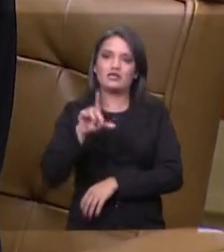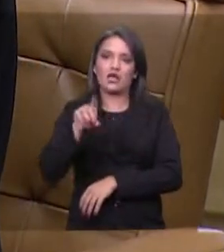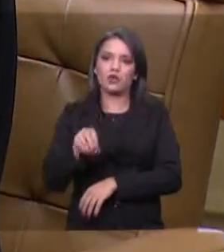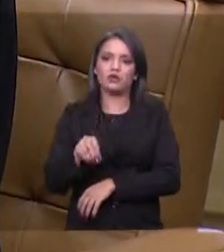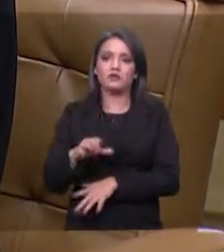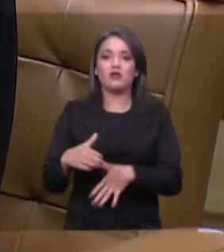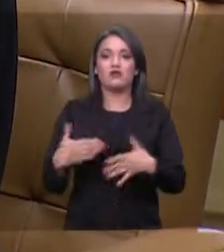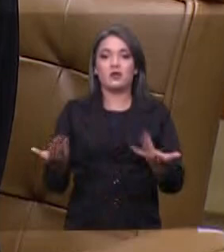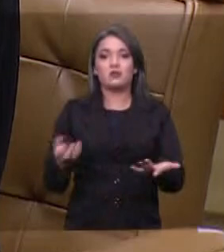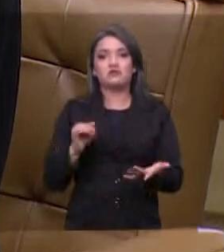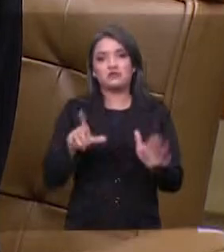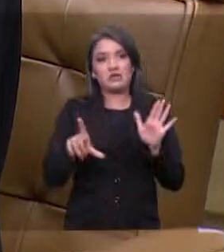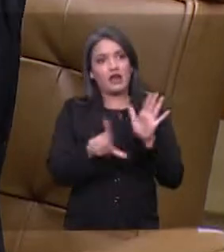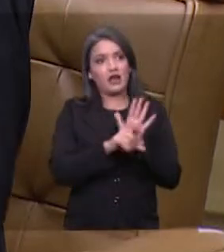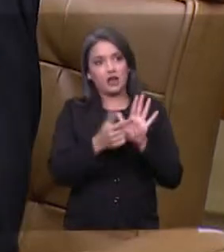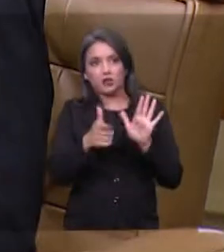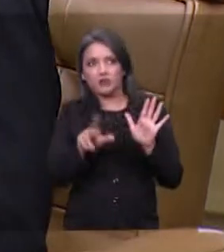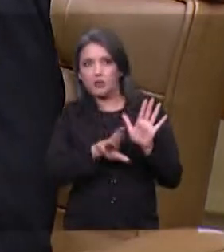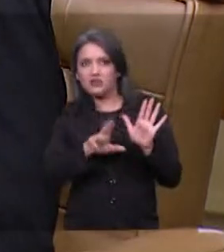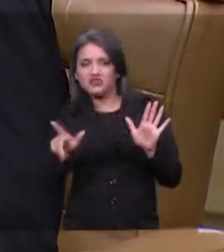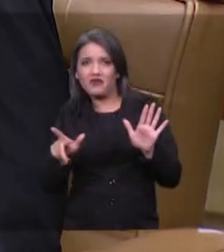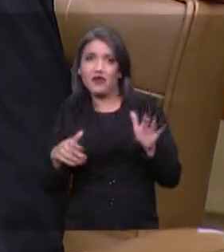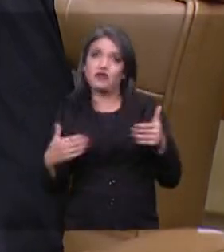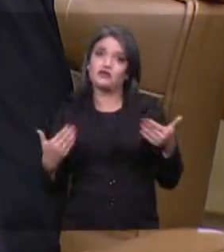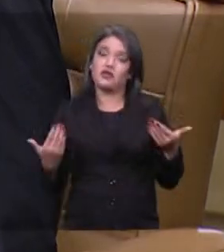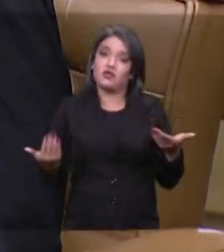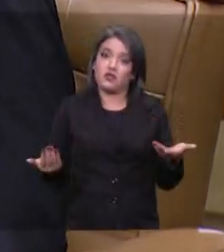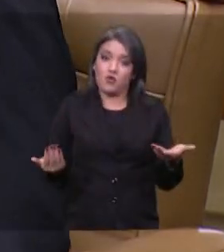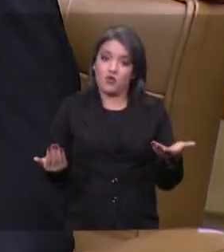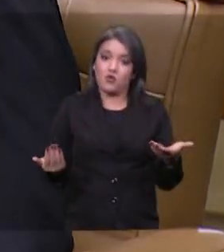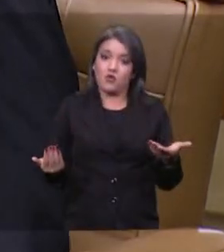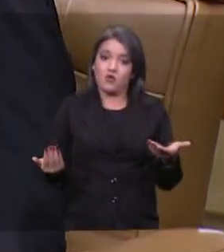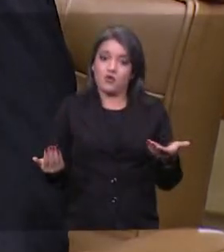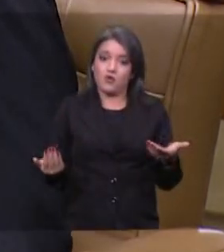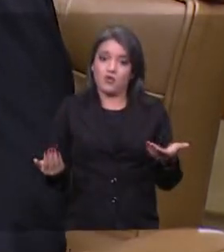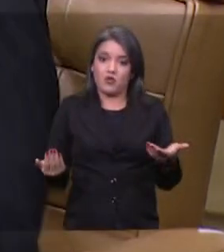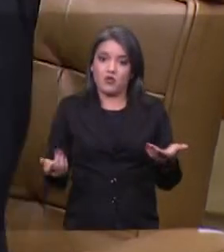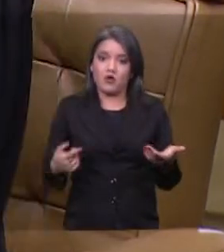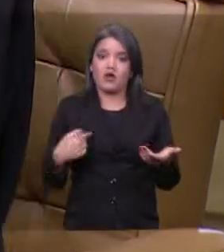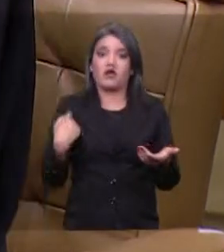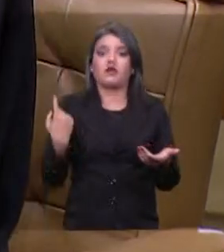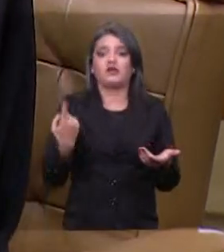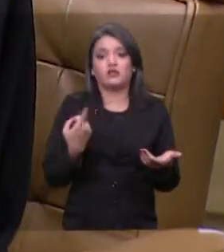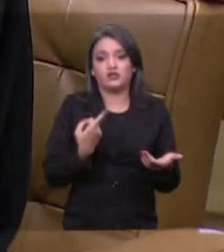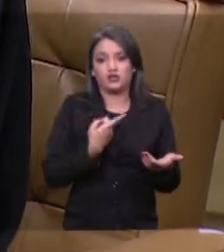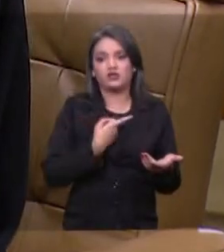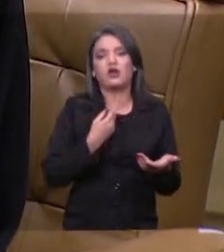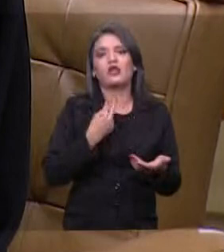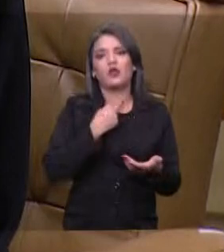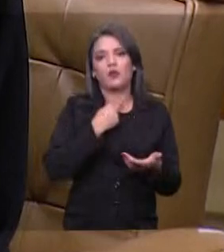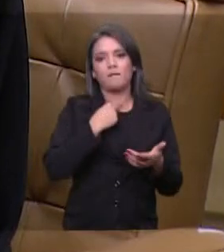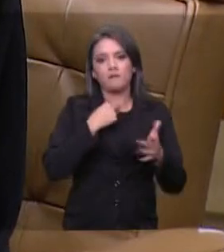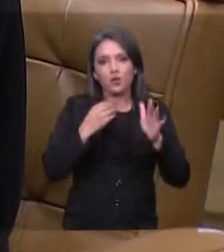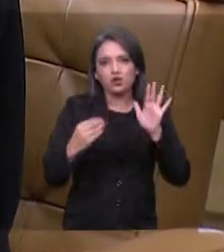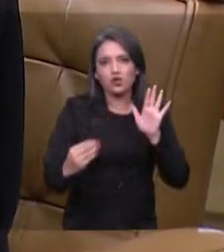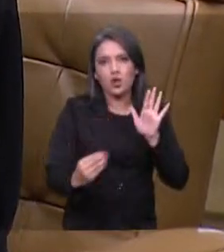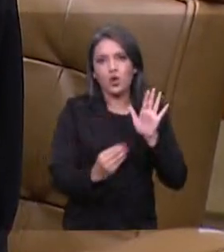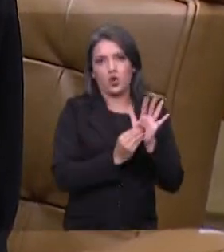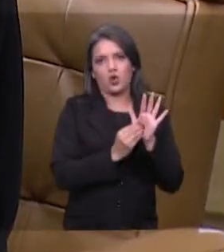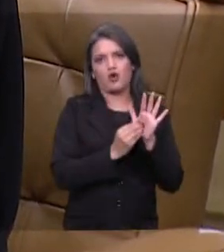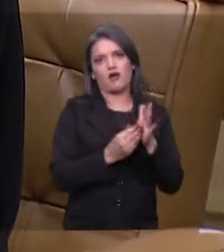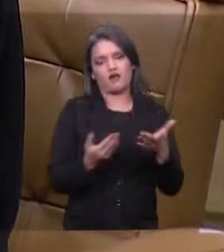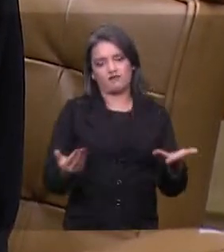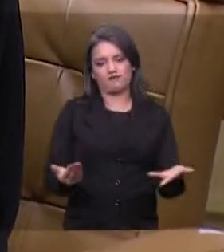uma distinção da lei, eu entendo que não poderíamos, com o máximo respeito, fazê-lo aqui